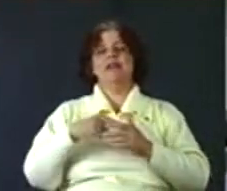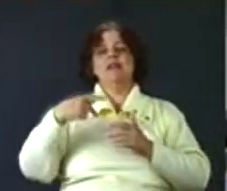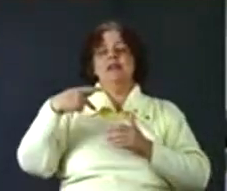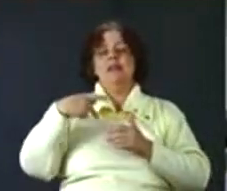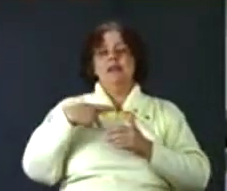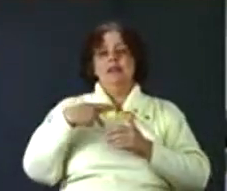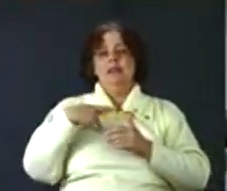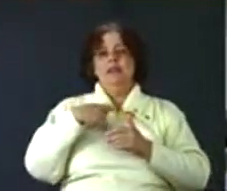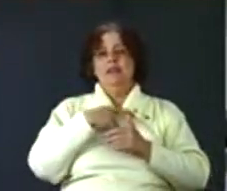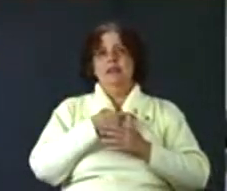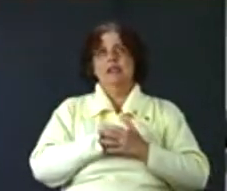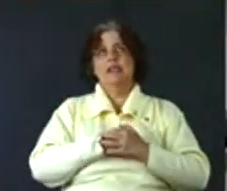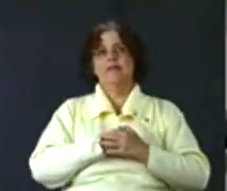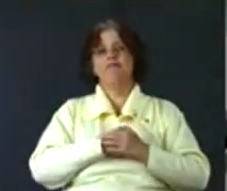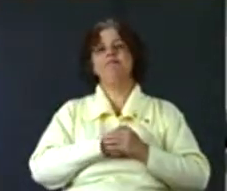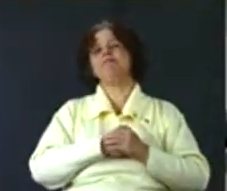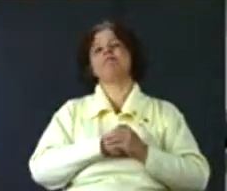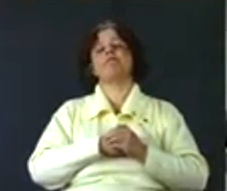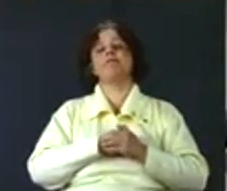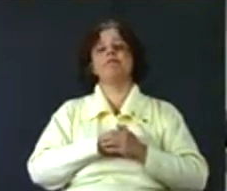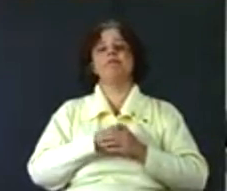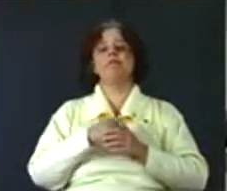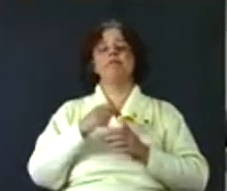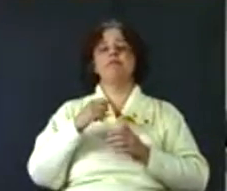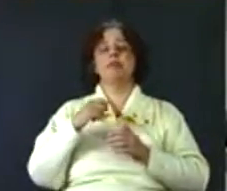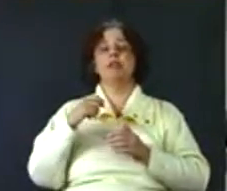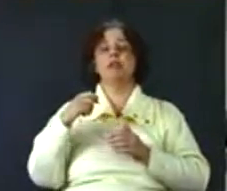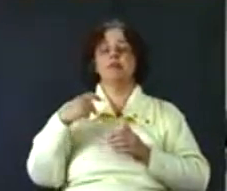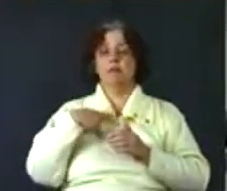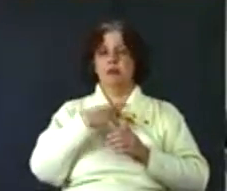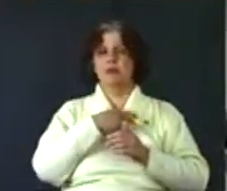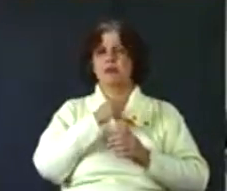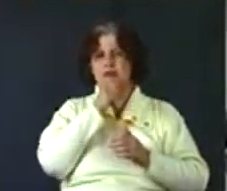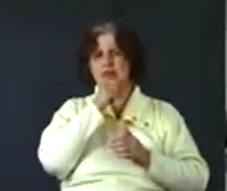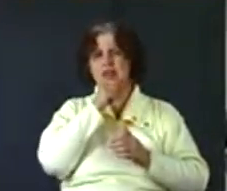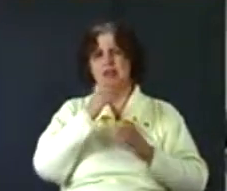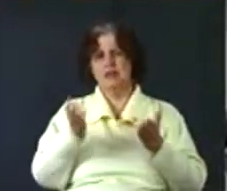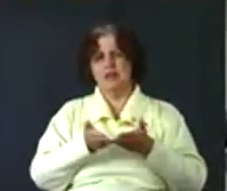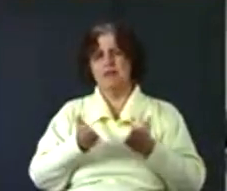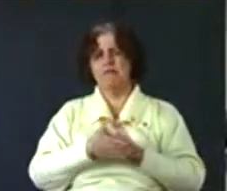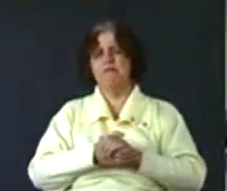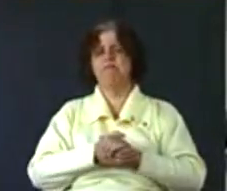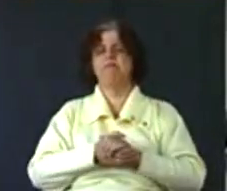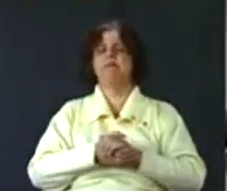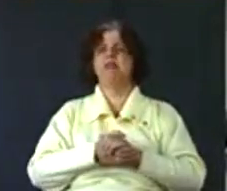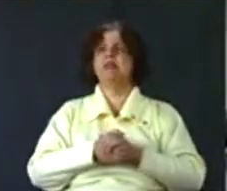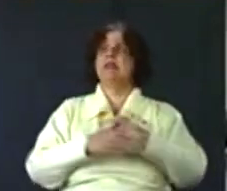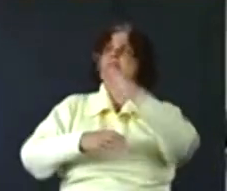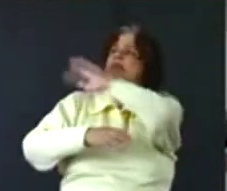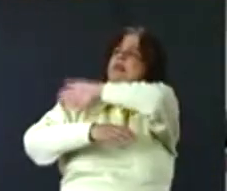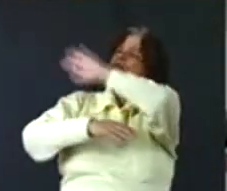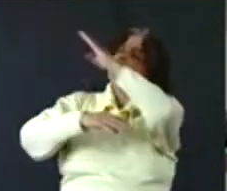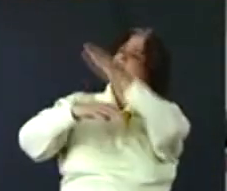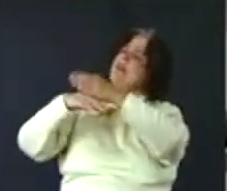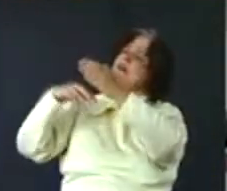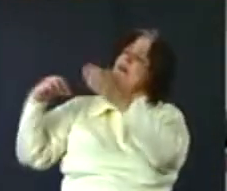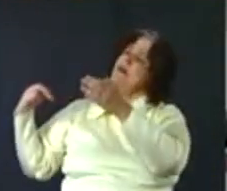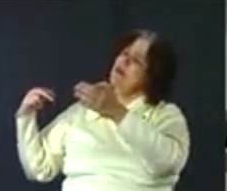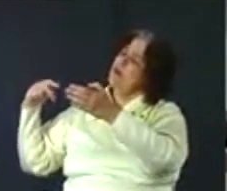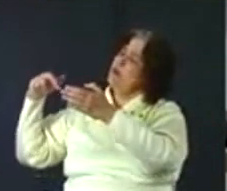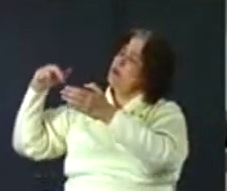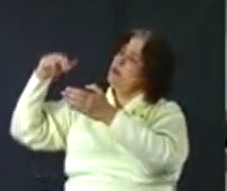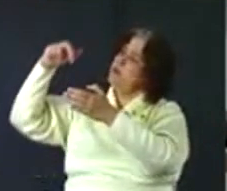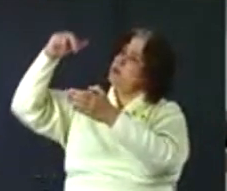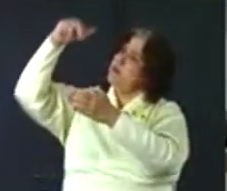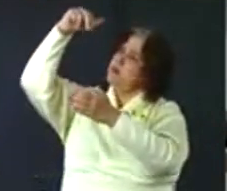de Esmirna, para que ele negasse o nome do Senhor Jesus. Ele foi desafiado até a